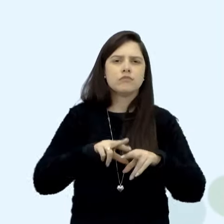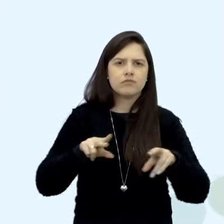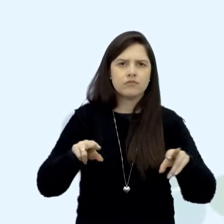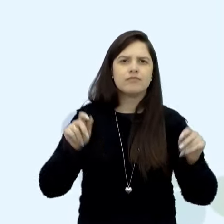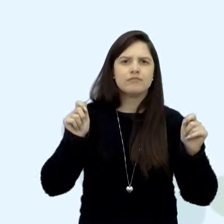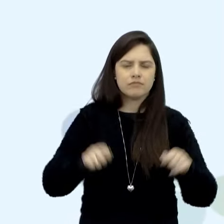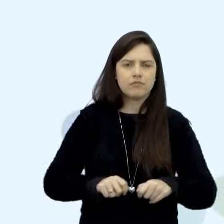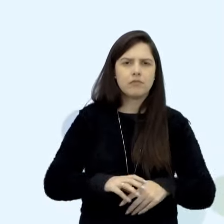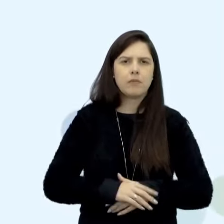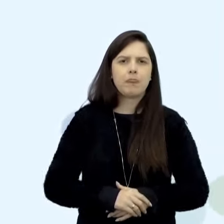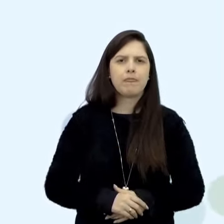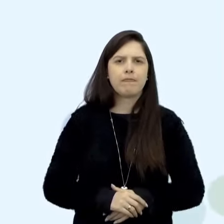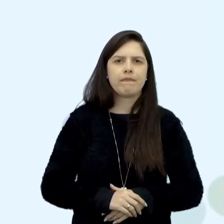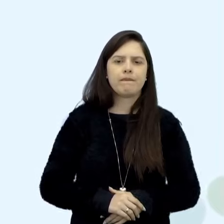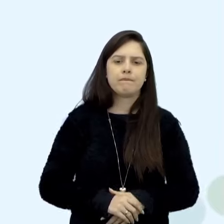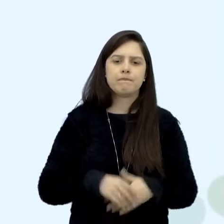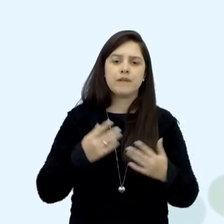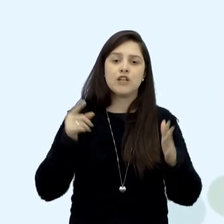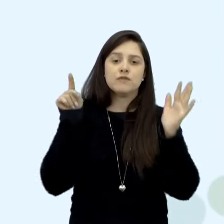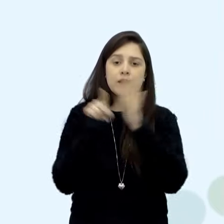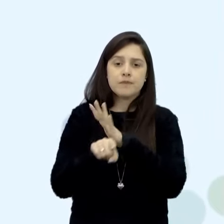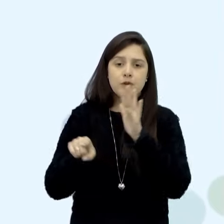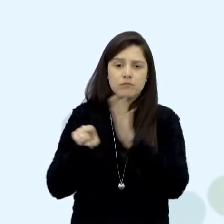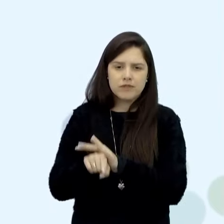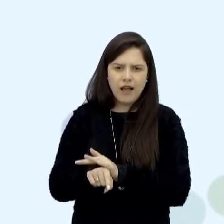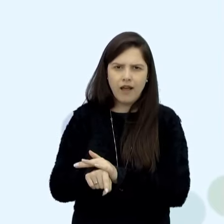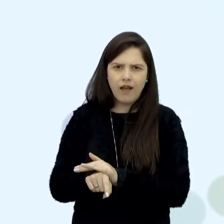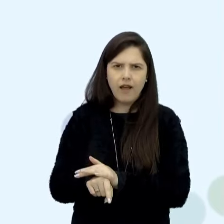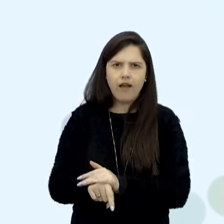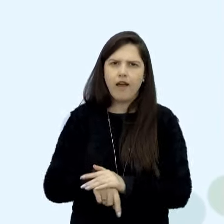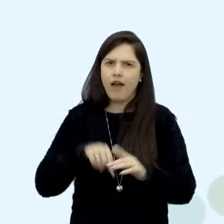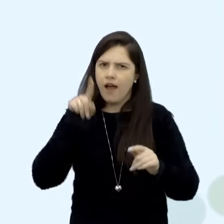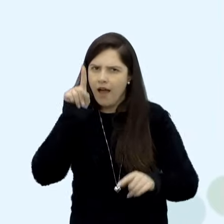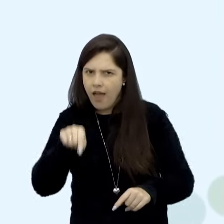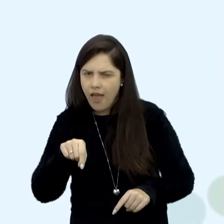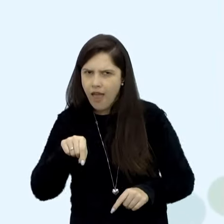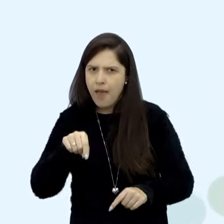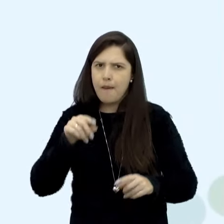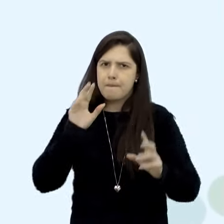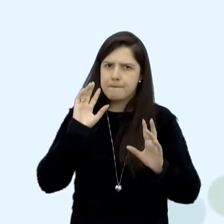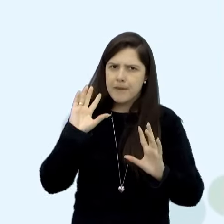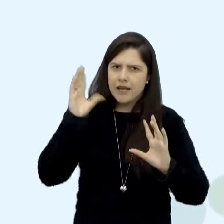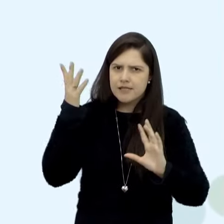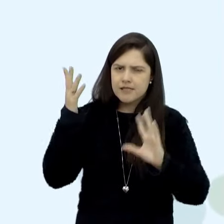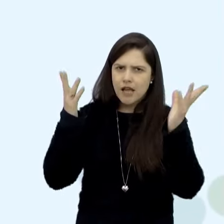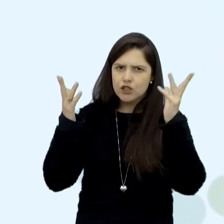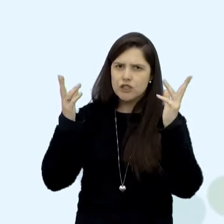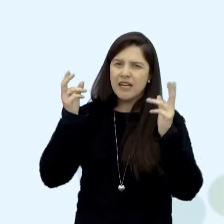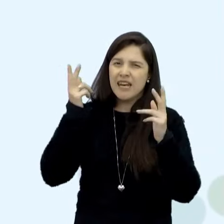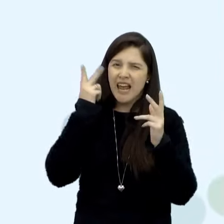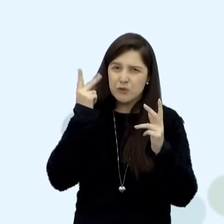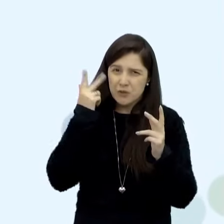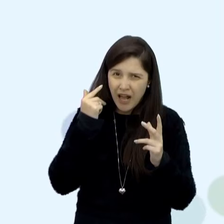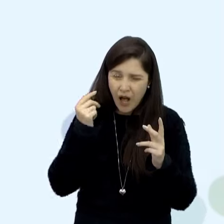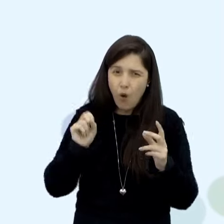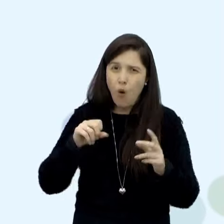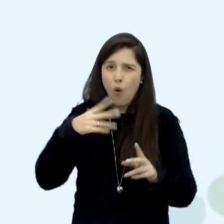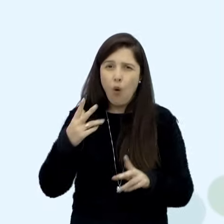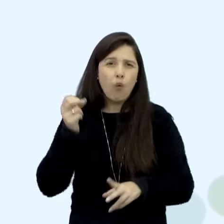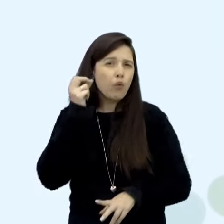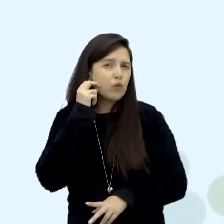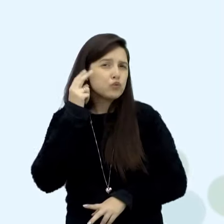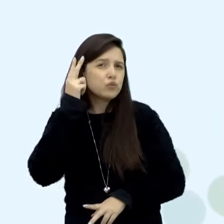neve, a gente vai se perguntar: isso é uma paisagem natural ou